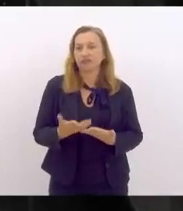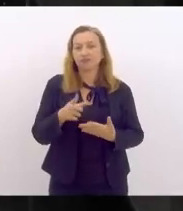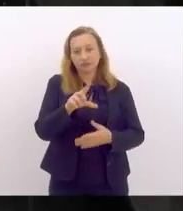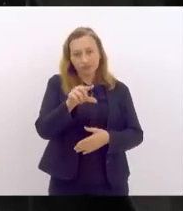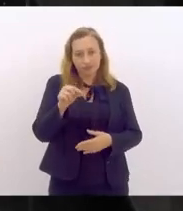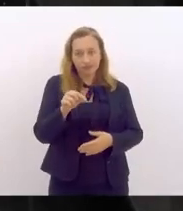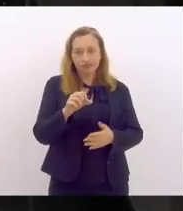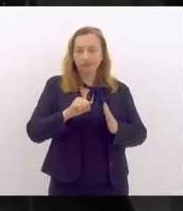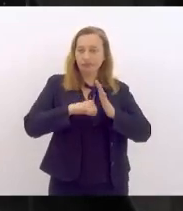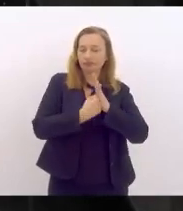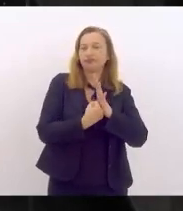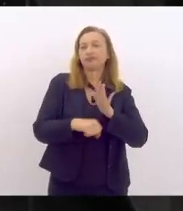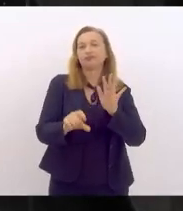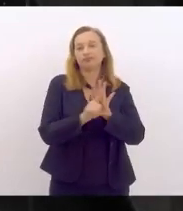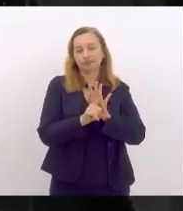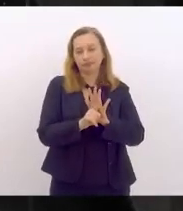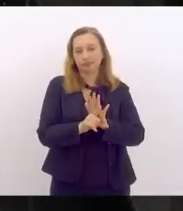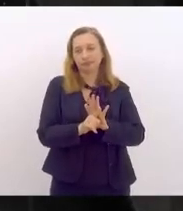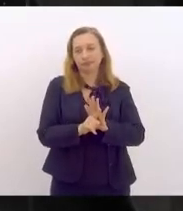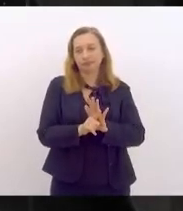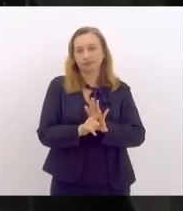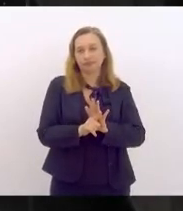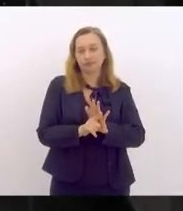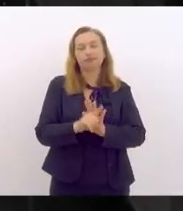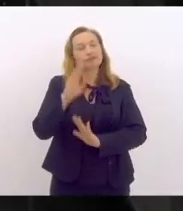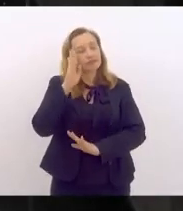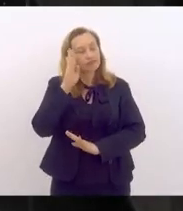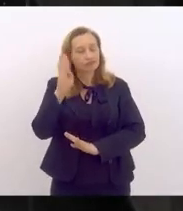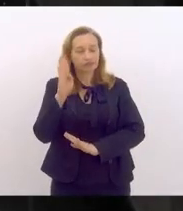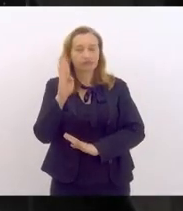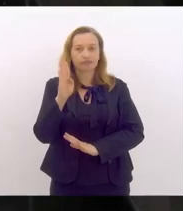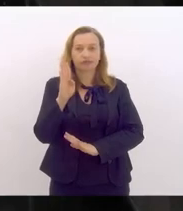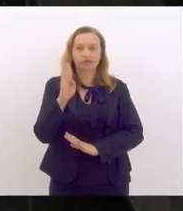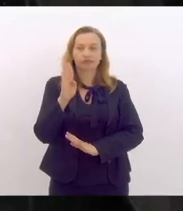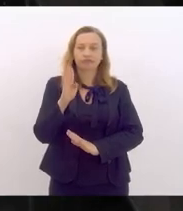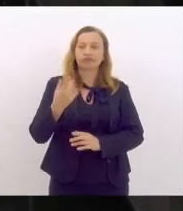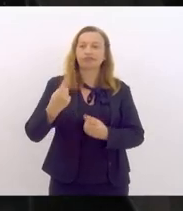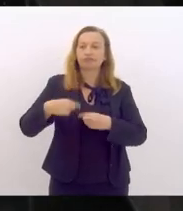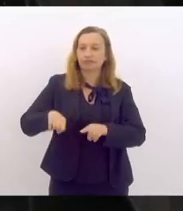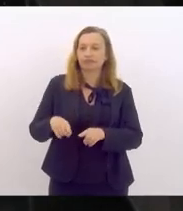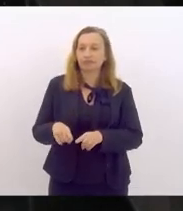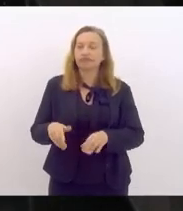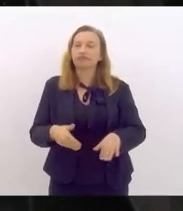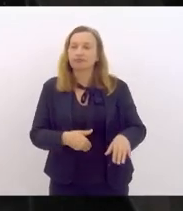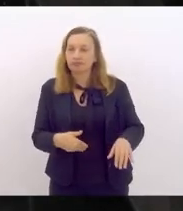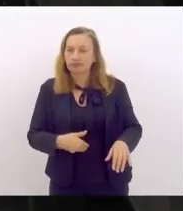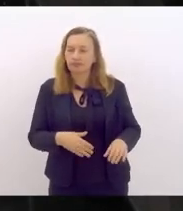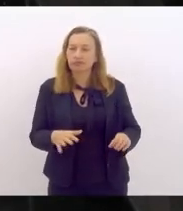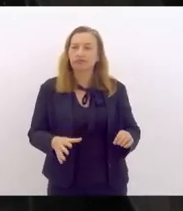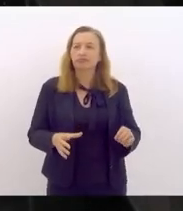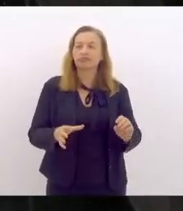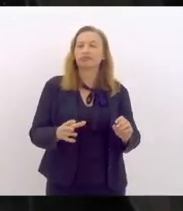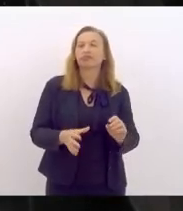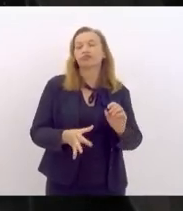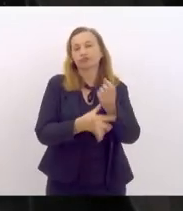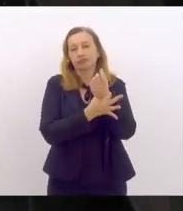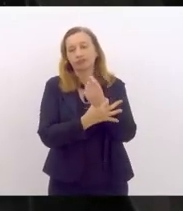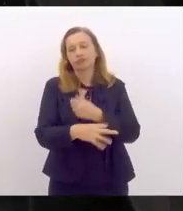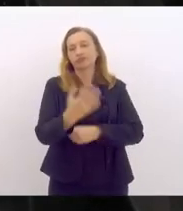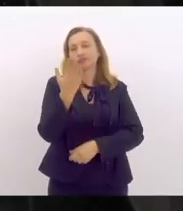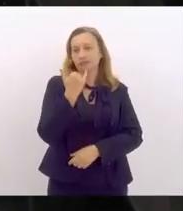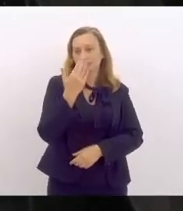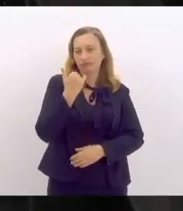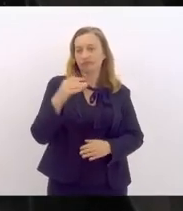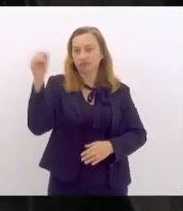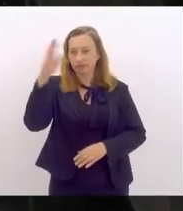inviabilizar este dispositivo que é fundamental para enfrentar a fome e a insegurança alimentar no Brasil que é o